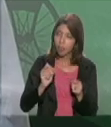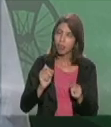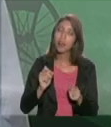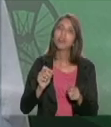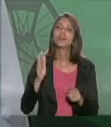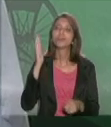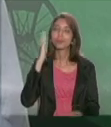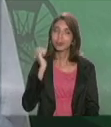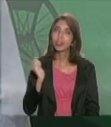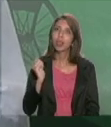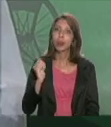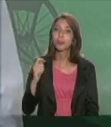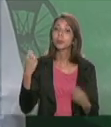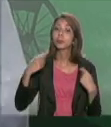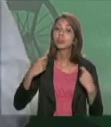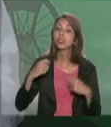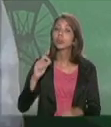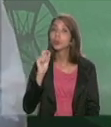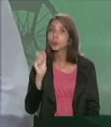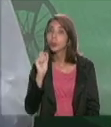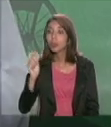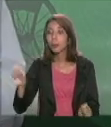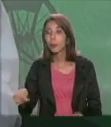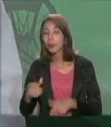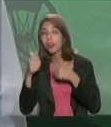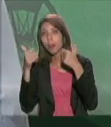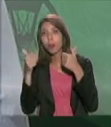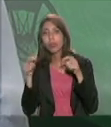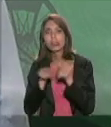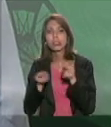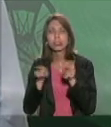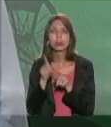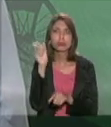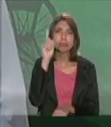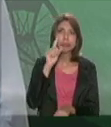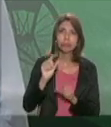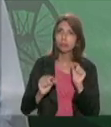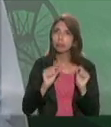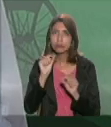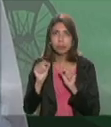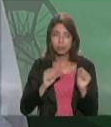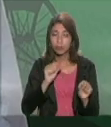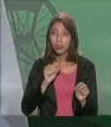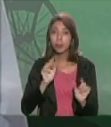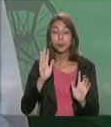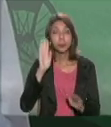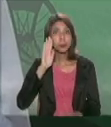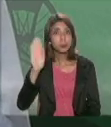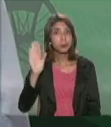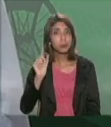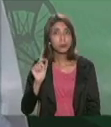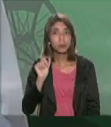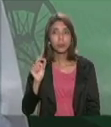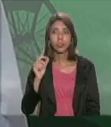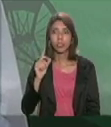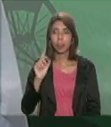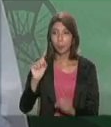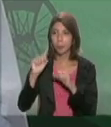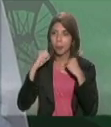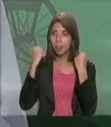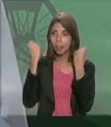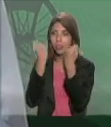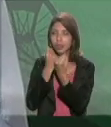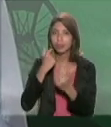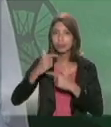faz, realmente sabe o que precisa para melhorar, sabe quais são as dificuldades do seu trabalho e principalmente quando você trabalha